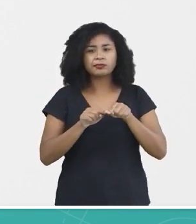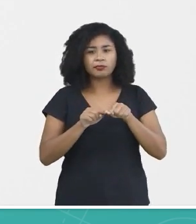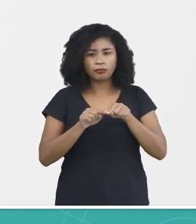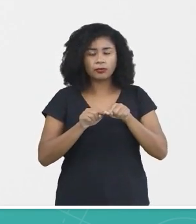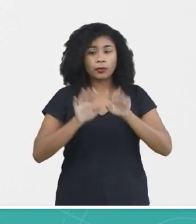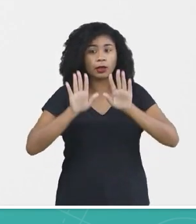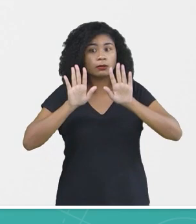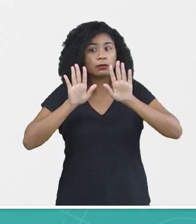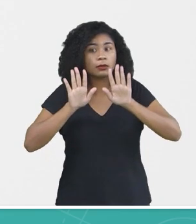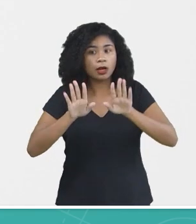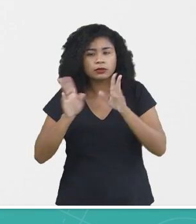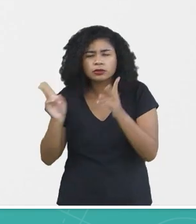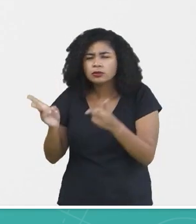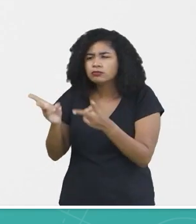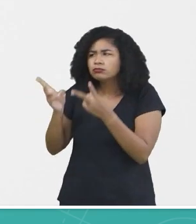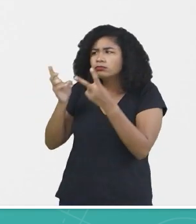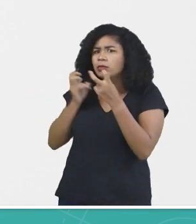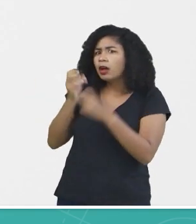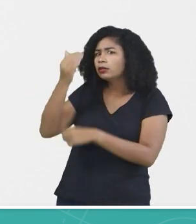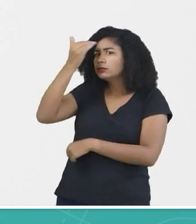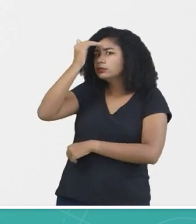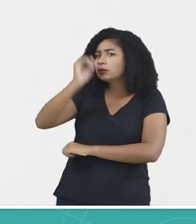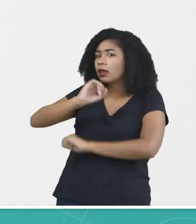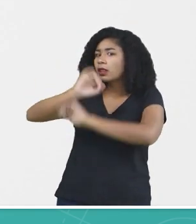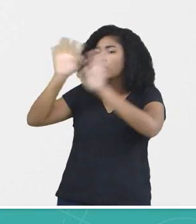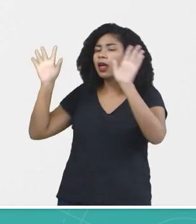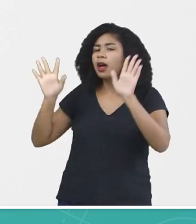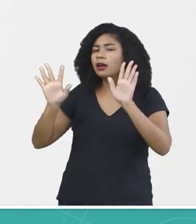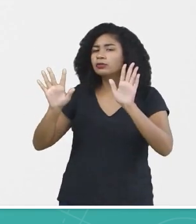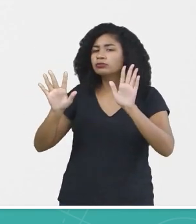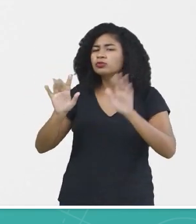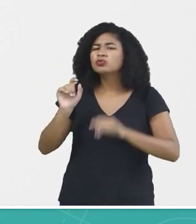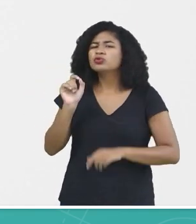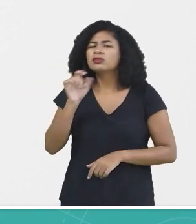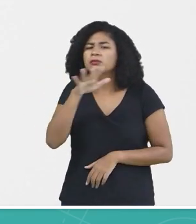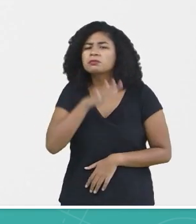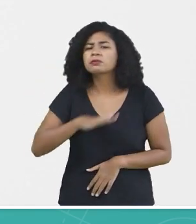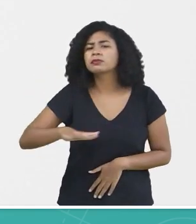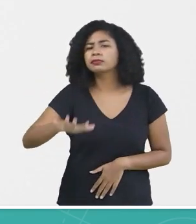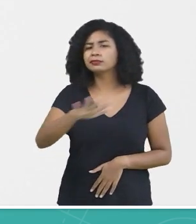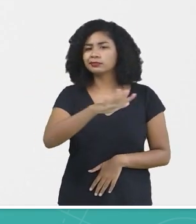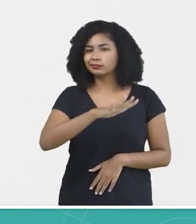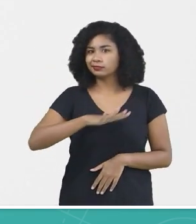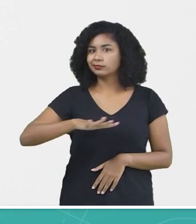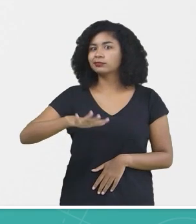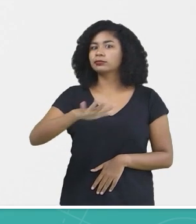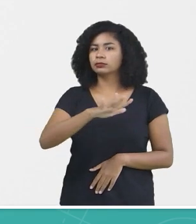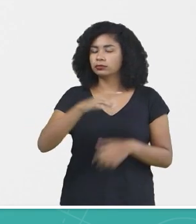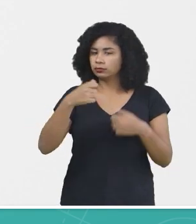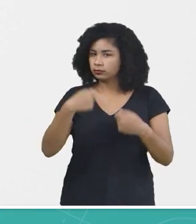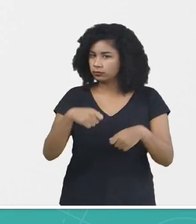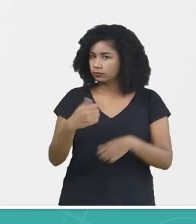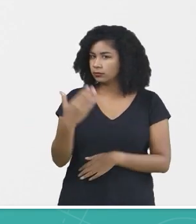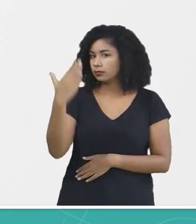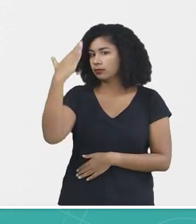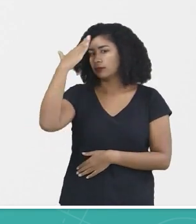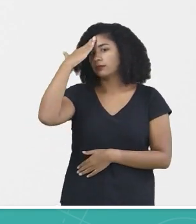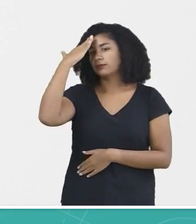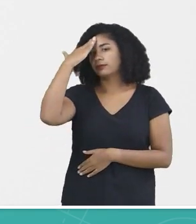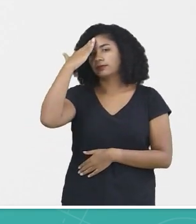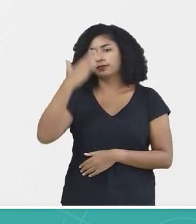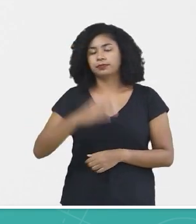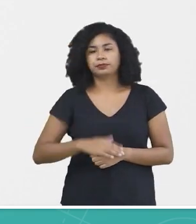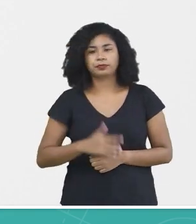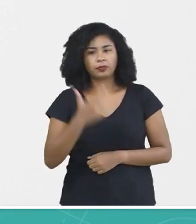pode observar essa tampa, nós temos aí um plano. E um outro plano é essa outra parte aqui da